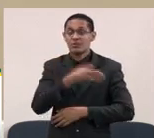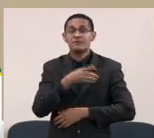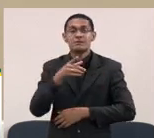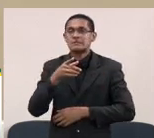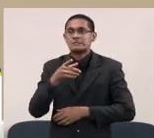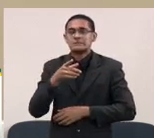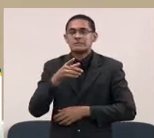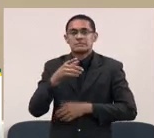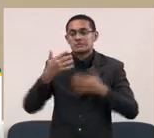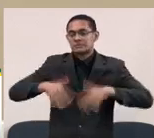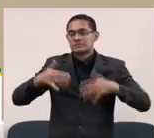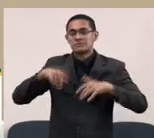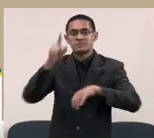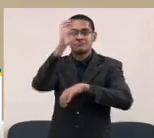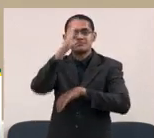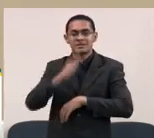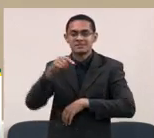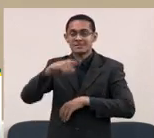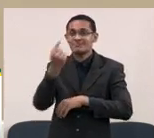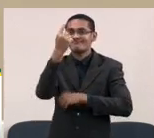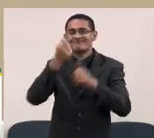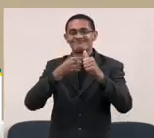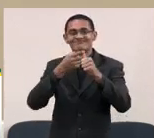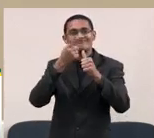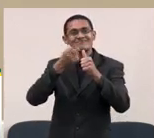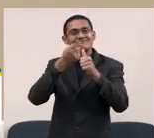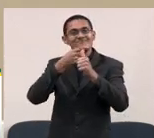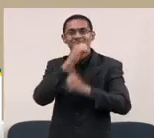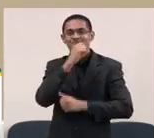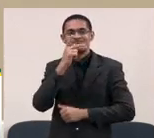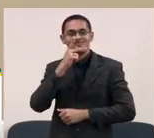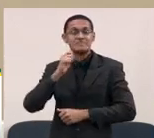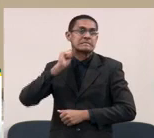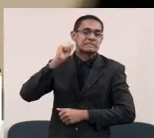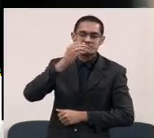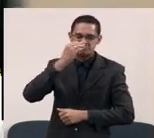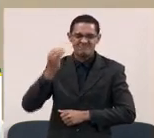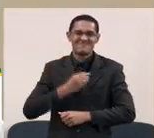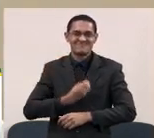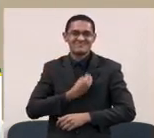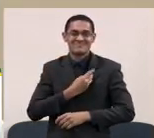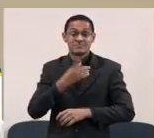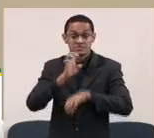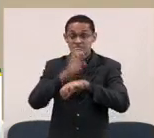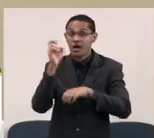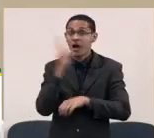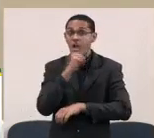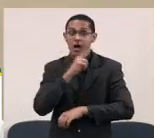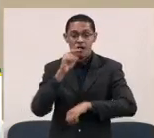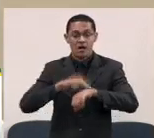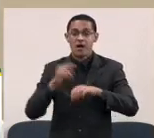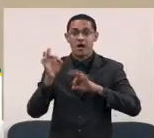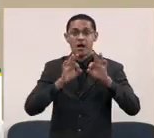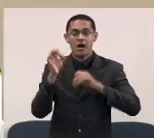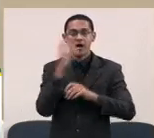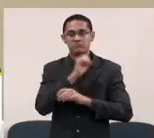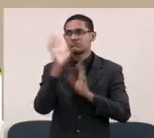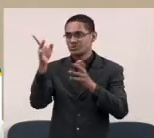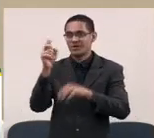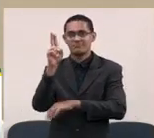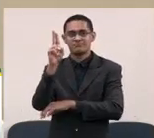suicídio do Brasil em termos proporcionais, e isso é muito. O Estado ele precisa agir. A Unifap